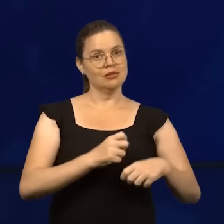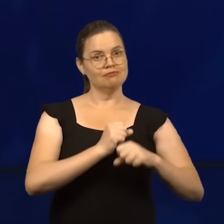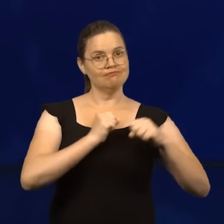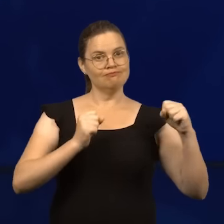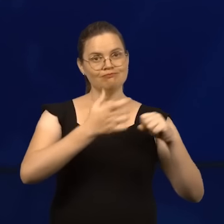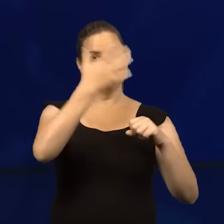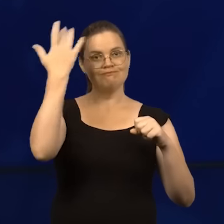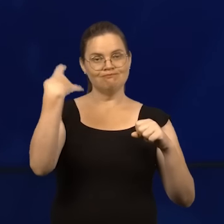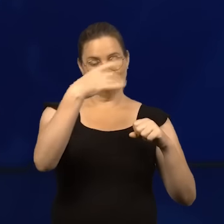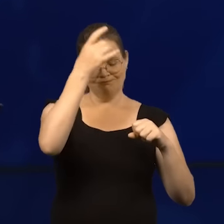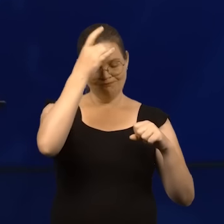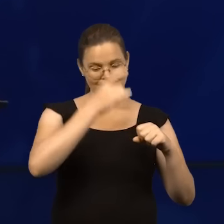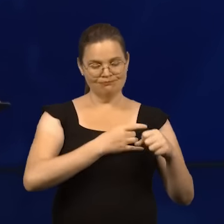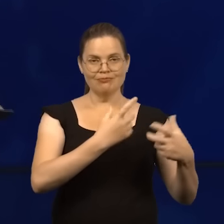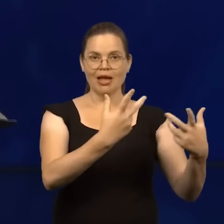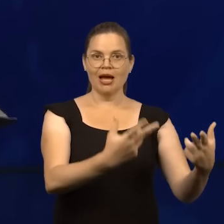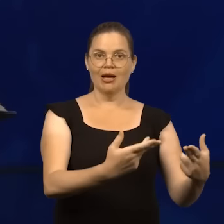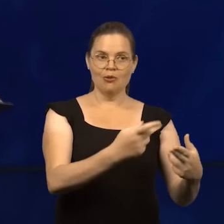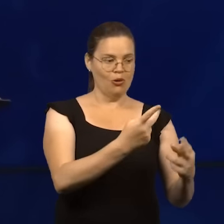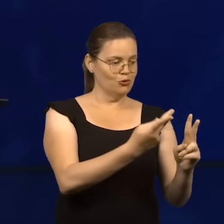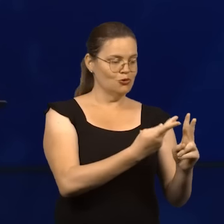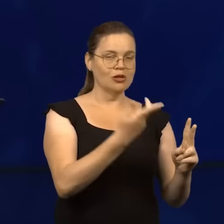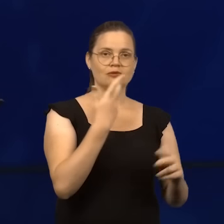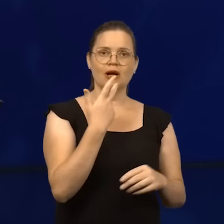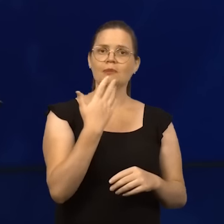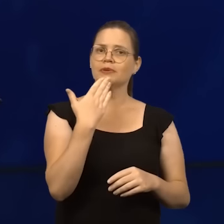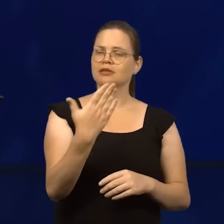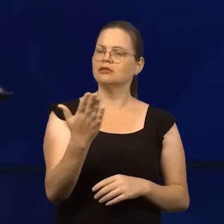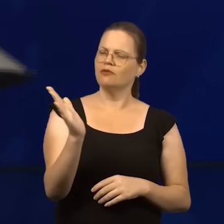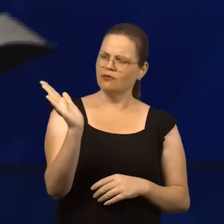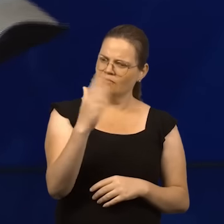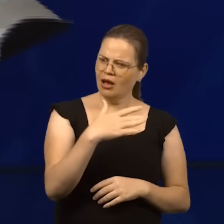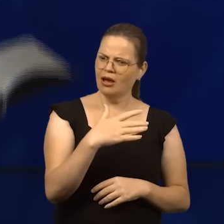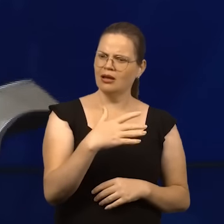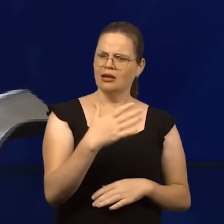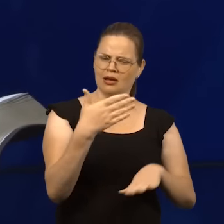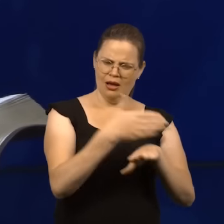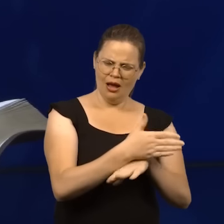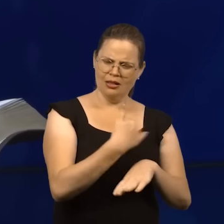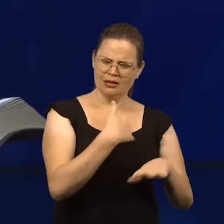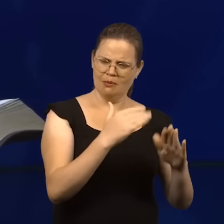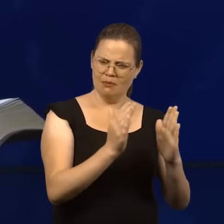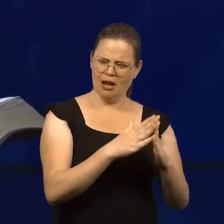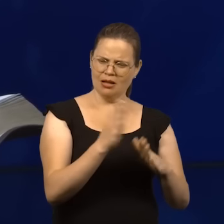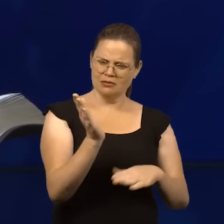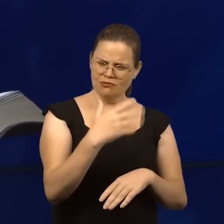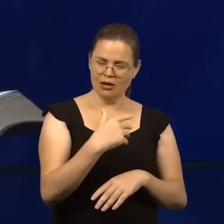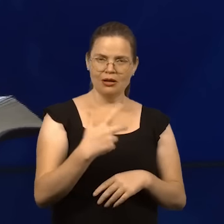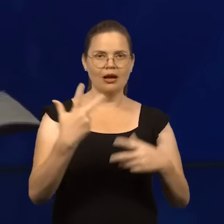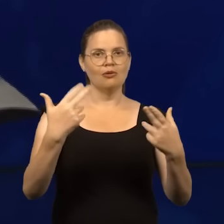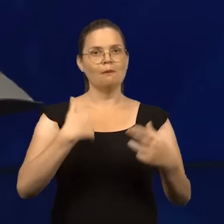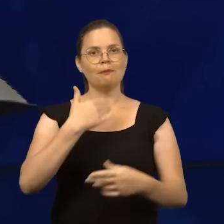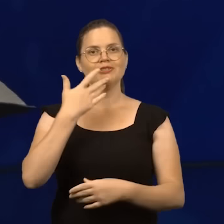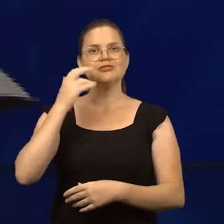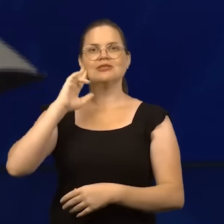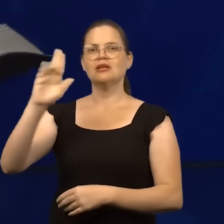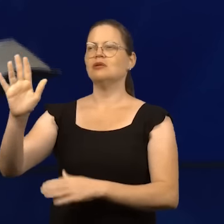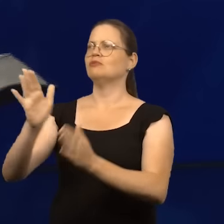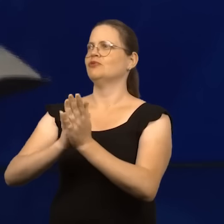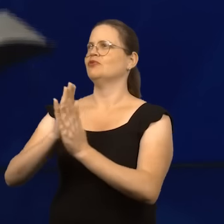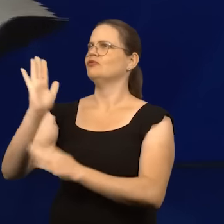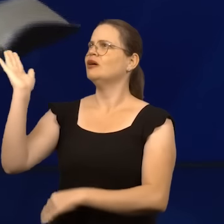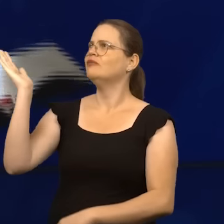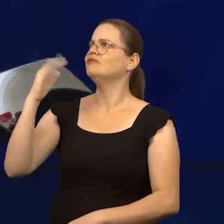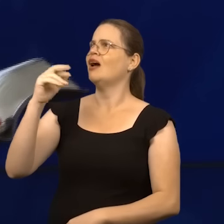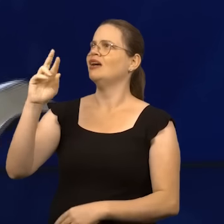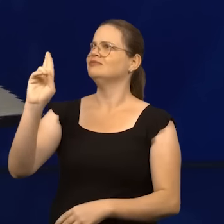aqueles homens fizeram. Senhor, entra na minha casa. Senhor, entra na minha história. Você pode até não ter